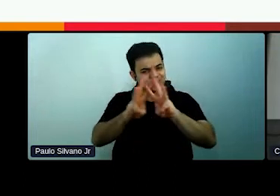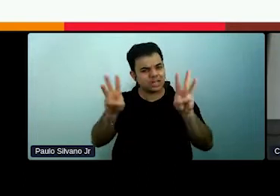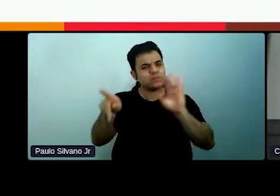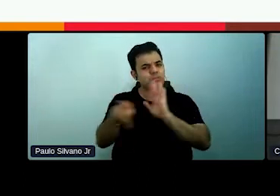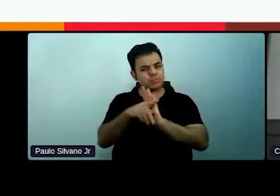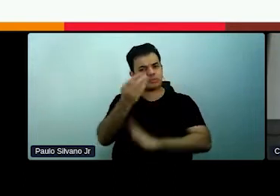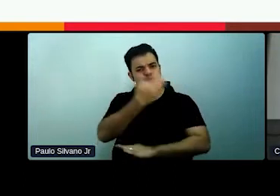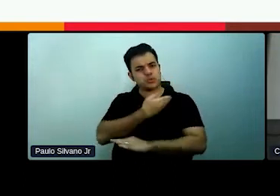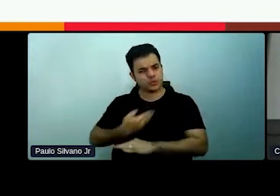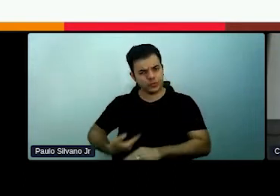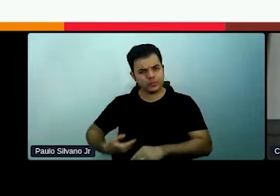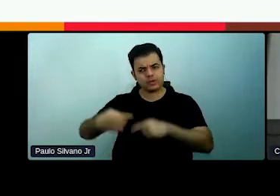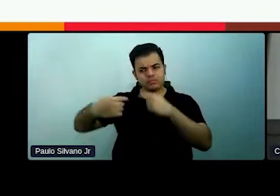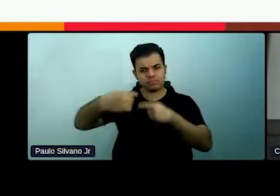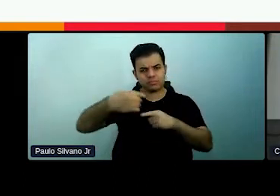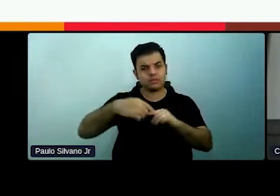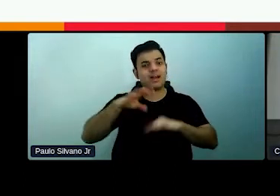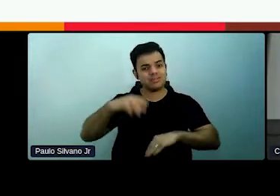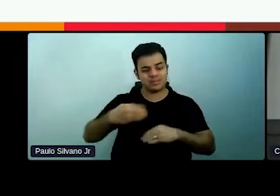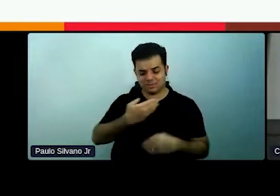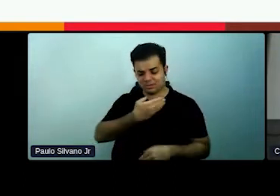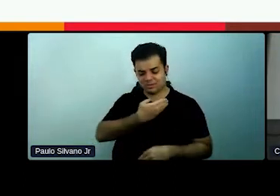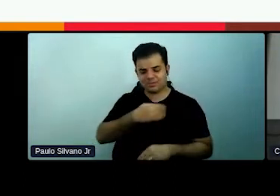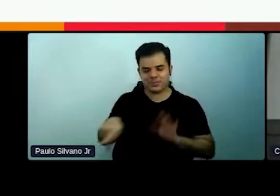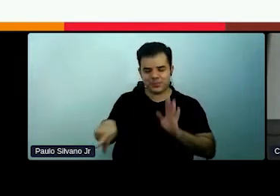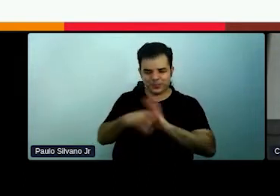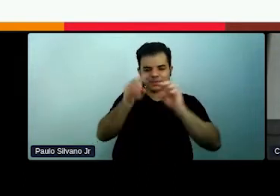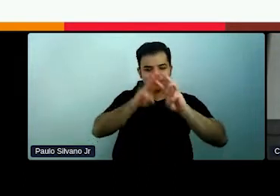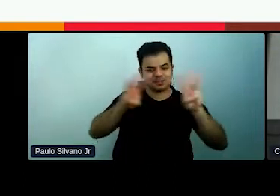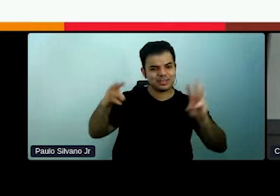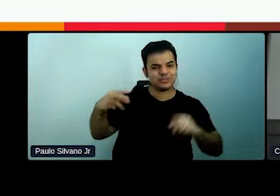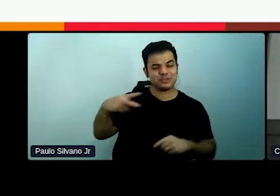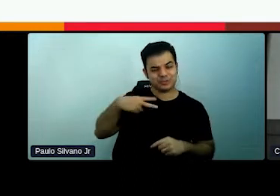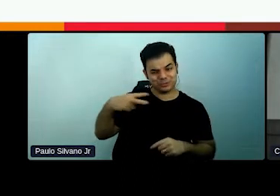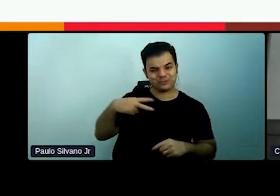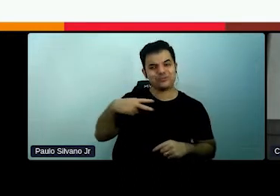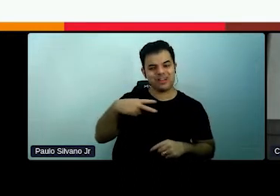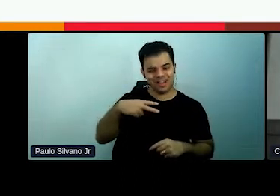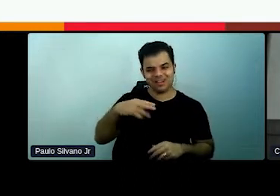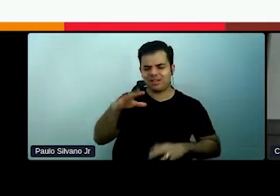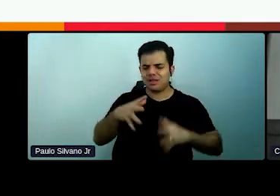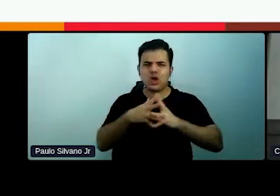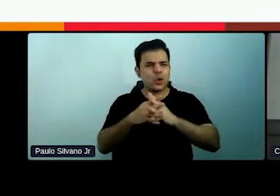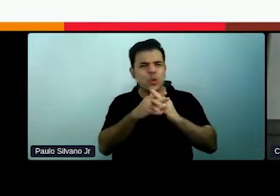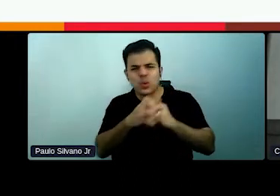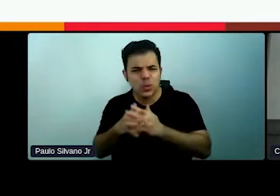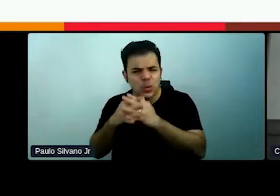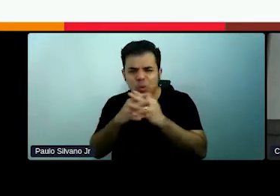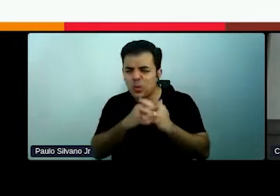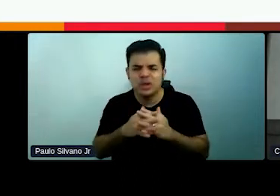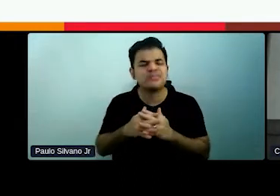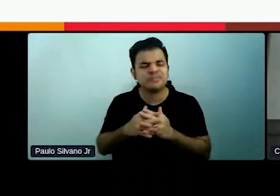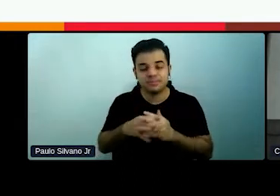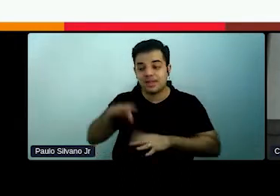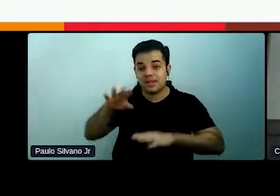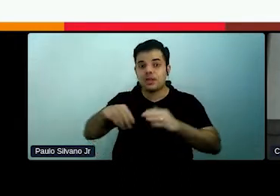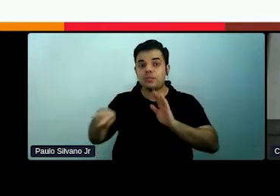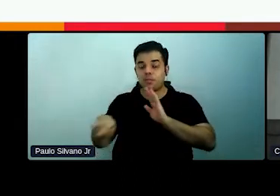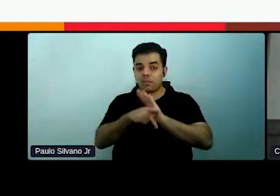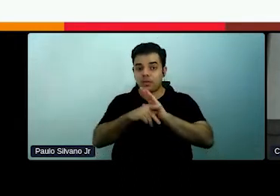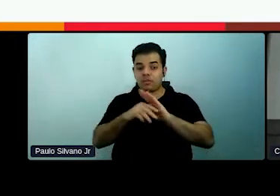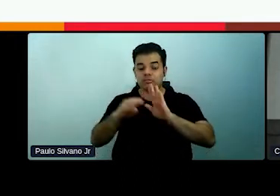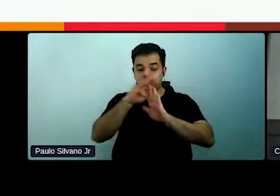pode ser mesmo um site privado. E é interessante a gente pontuar isso, que a política pública